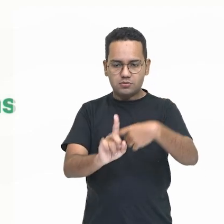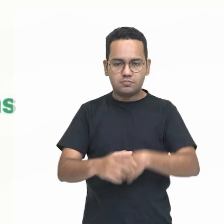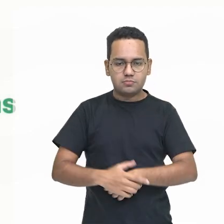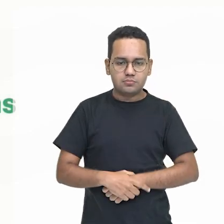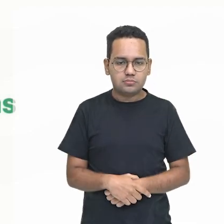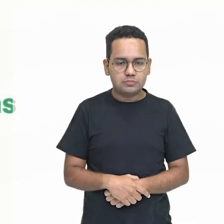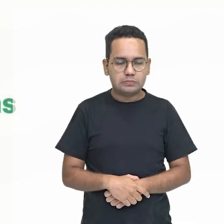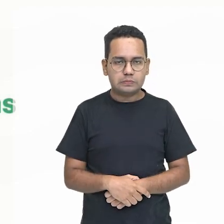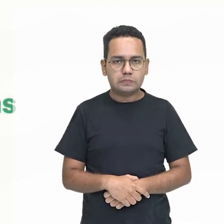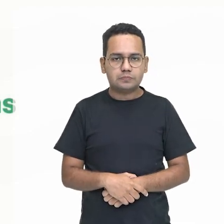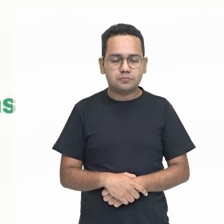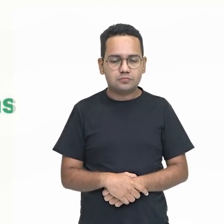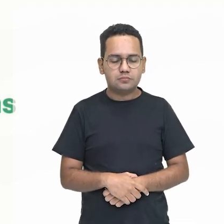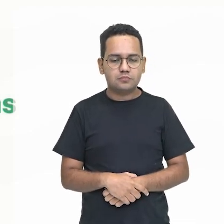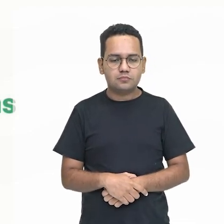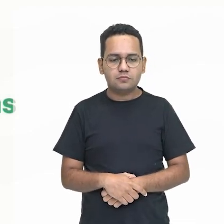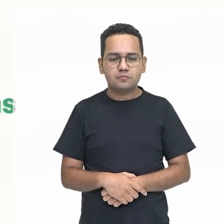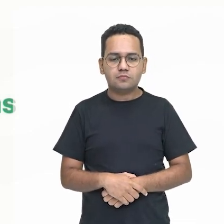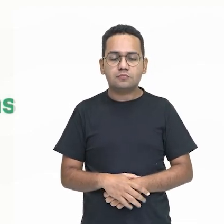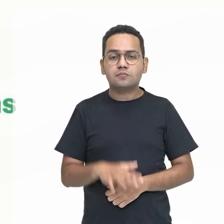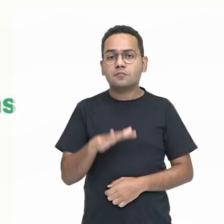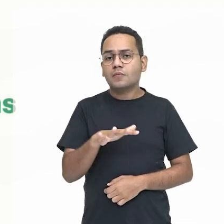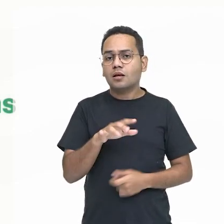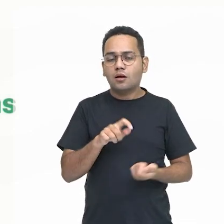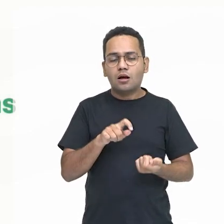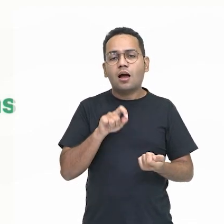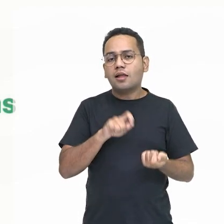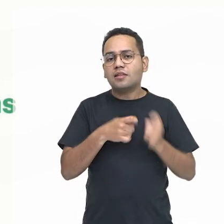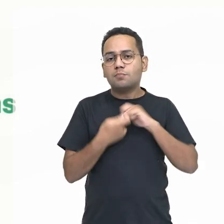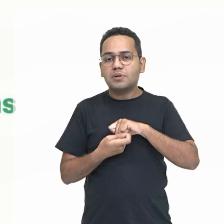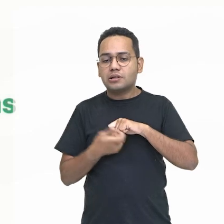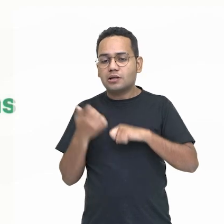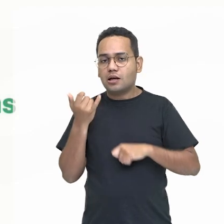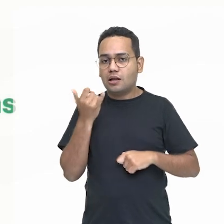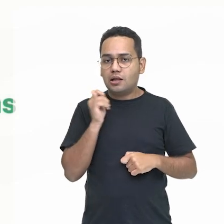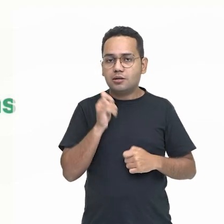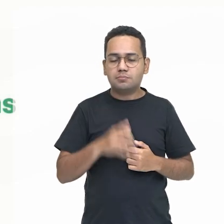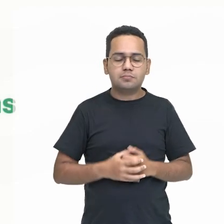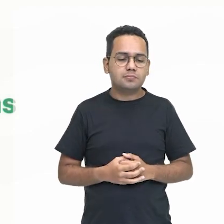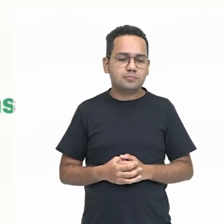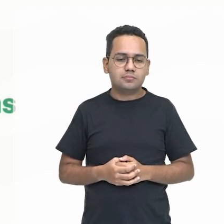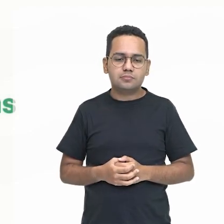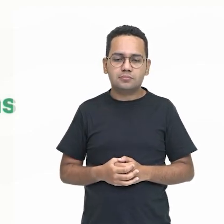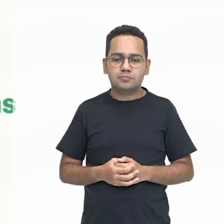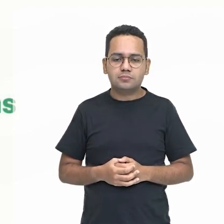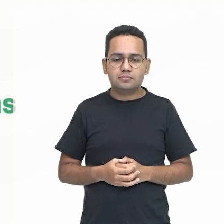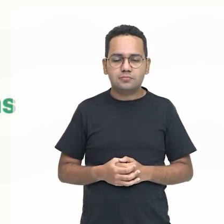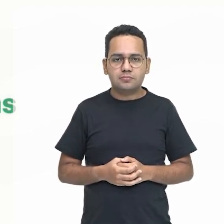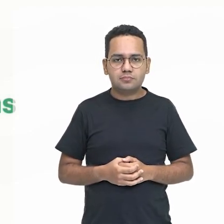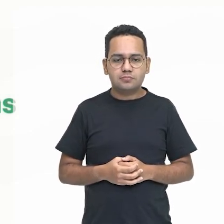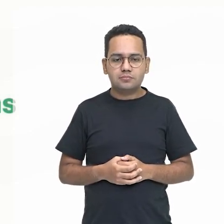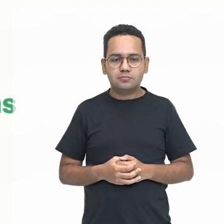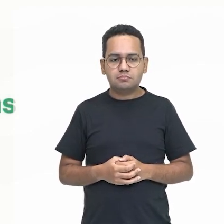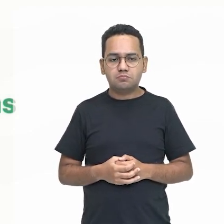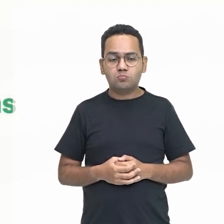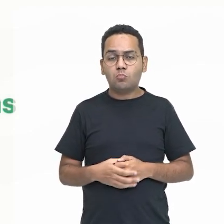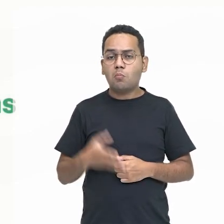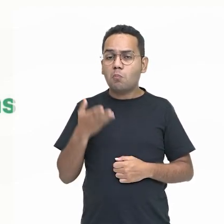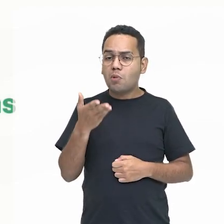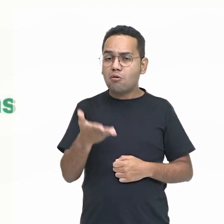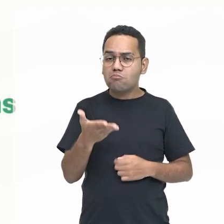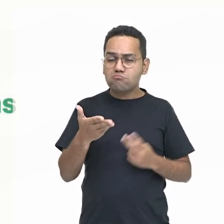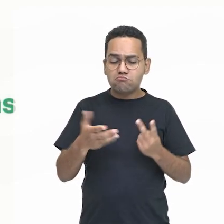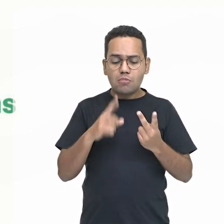positivo. Logo, essa energia ela se transforma em energia elétrica. E agora você já sabe, gerador